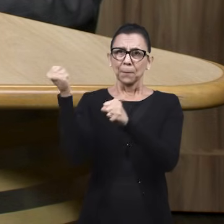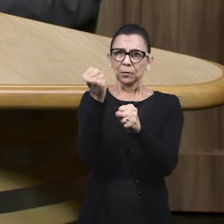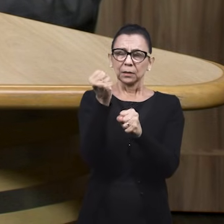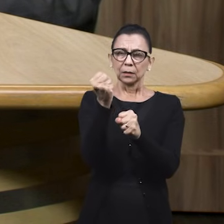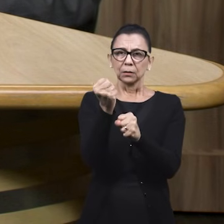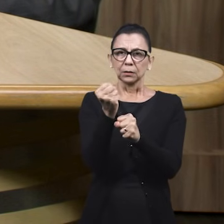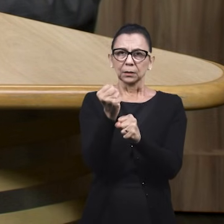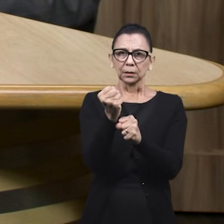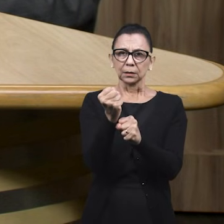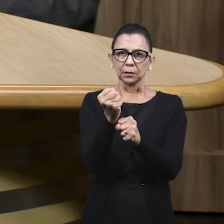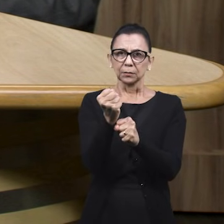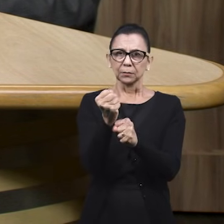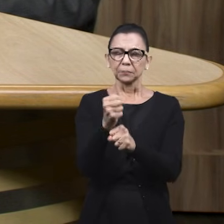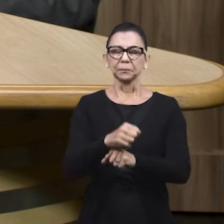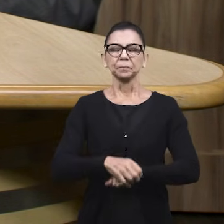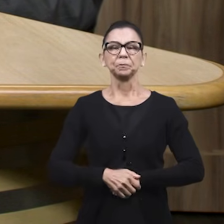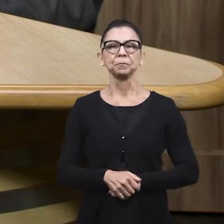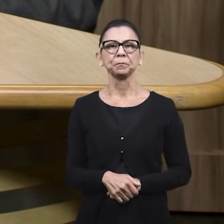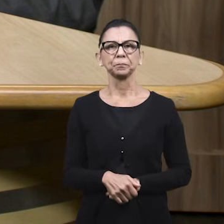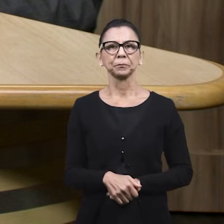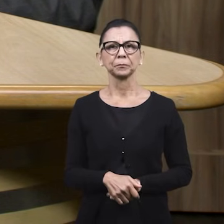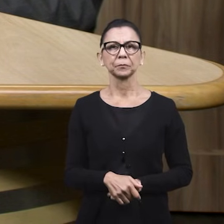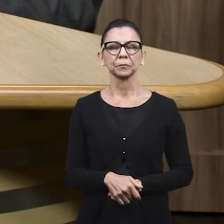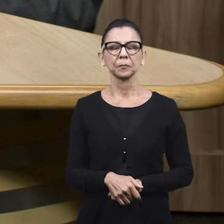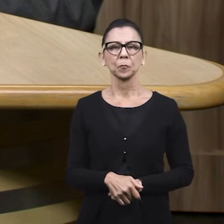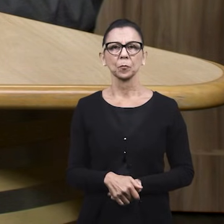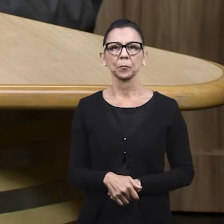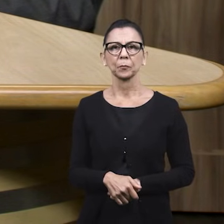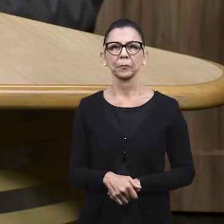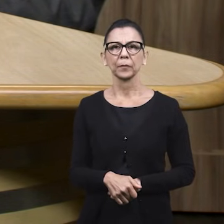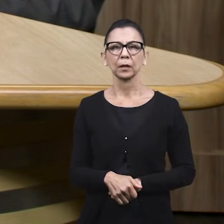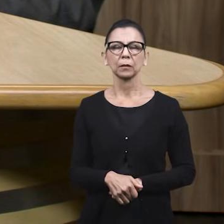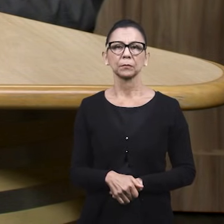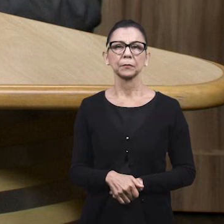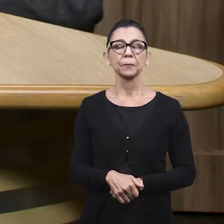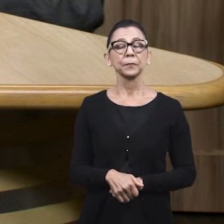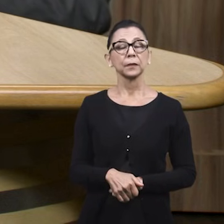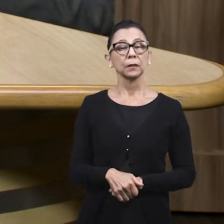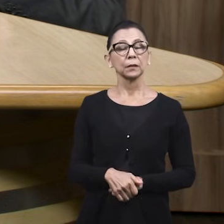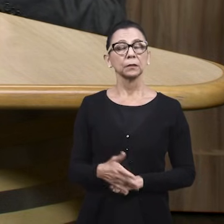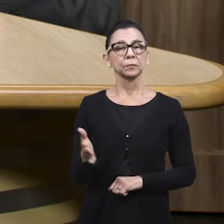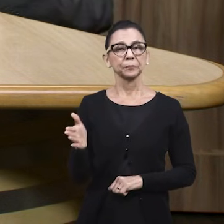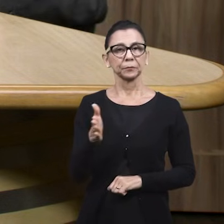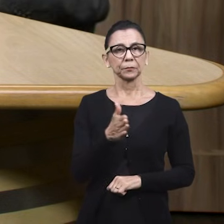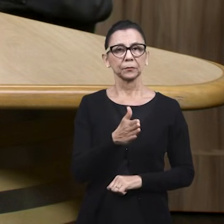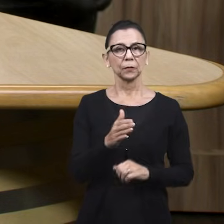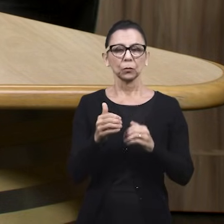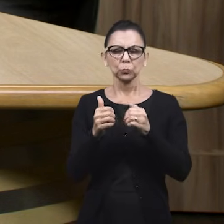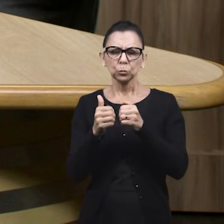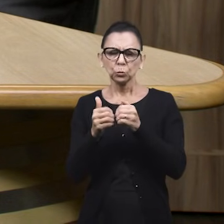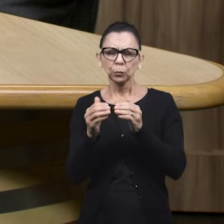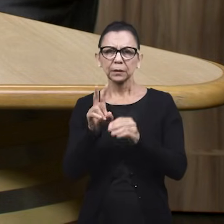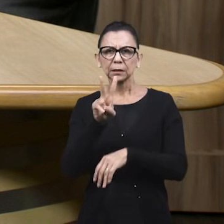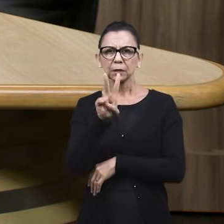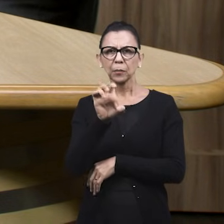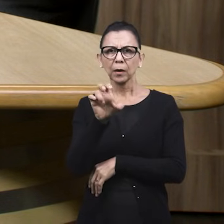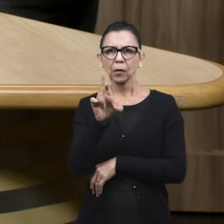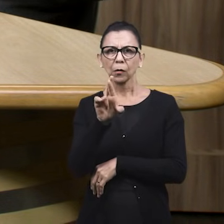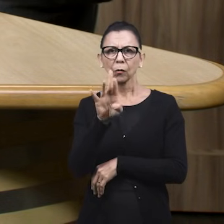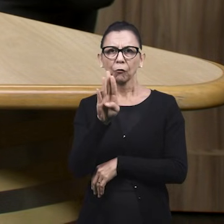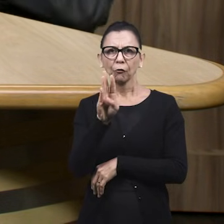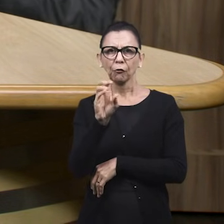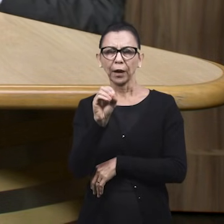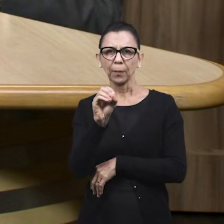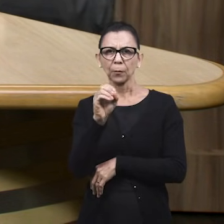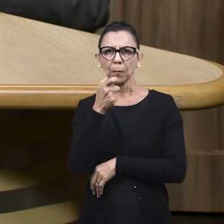para responder. Porém, eu gostaria ainda de fazer uma ressalva. No princípio era o verbo, então Deus criou